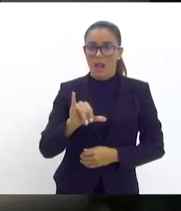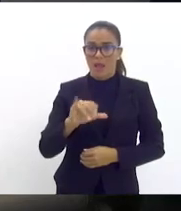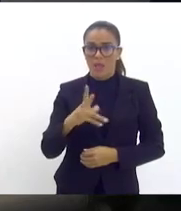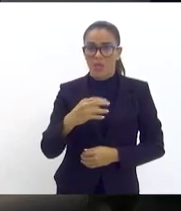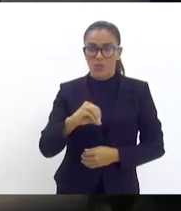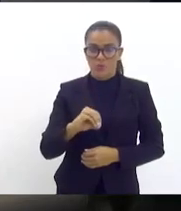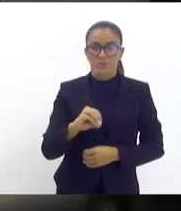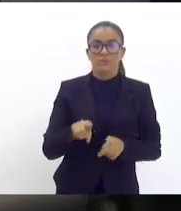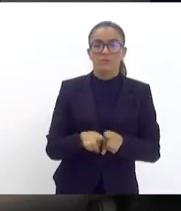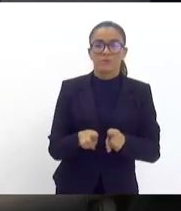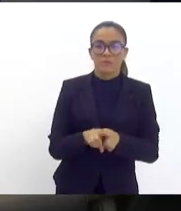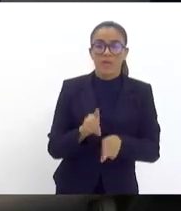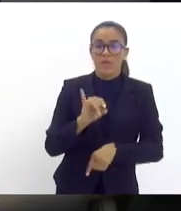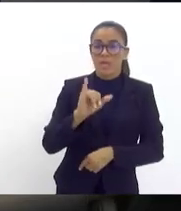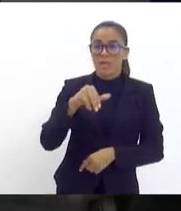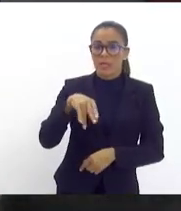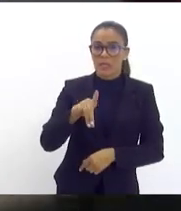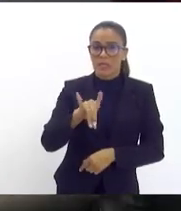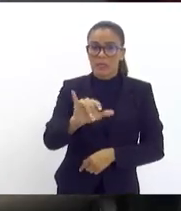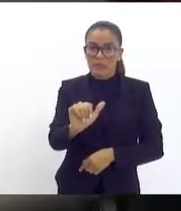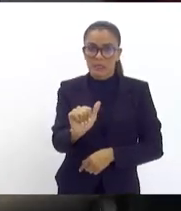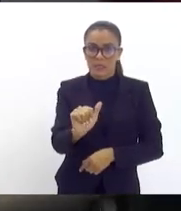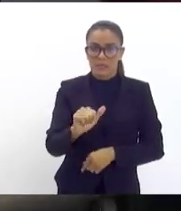Deputada Índia Armelau.